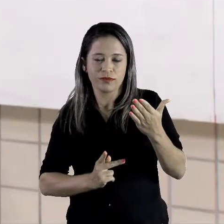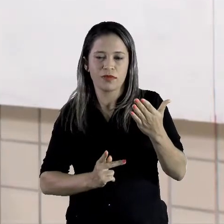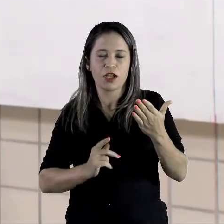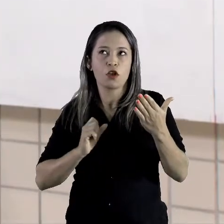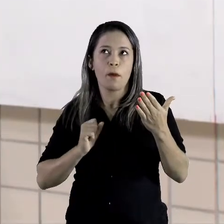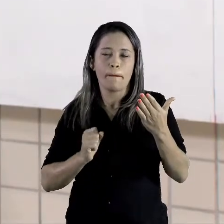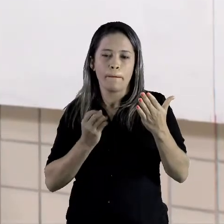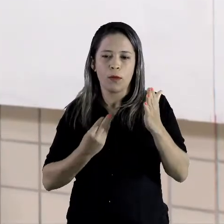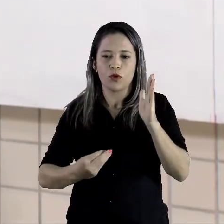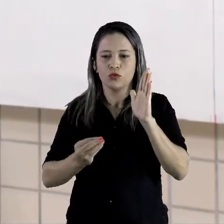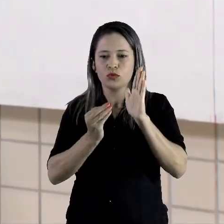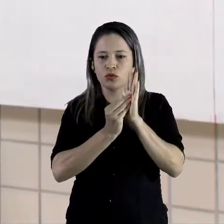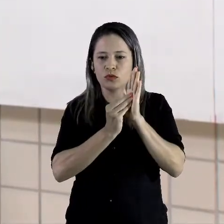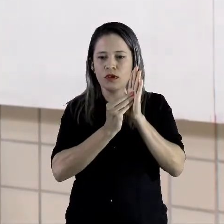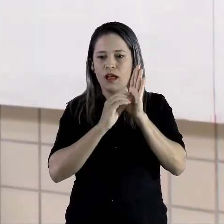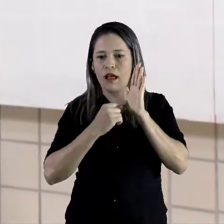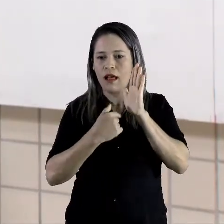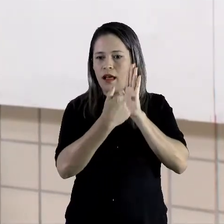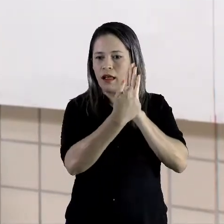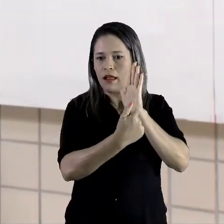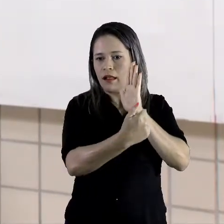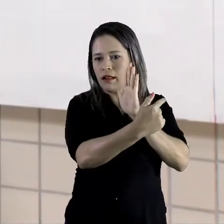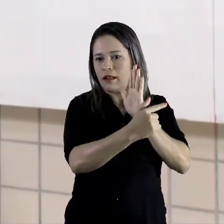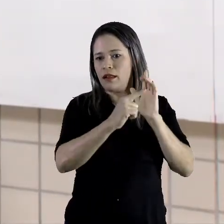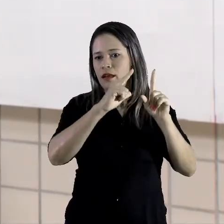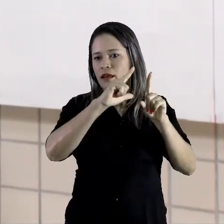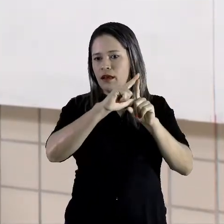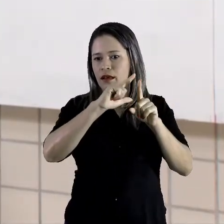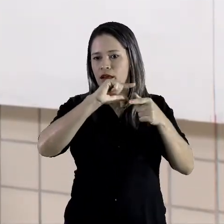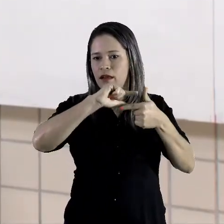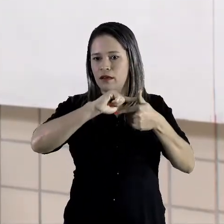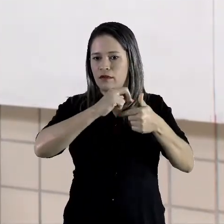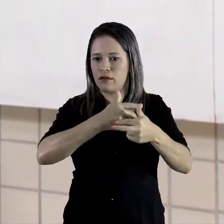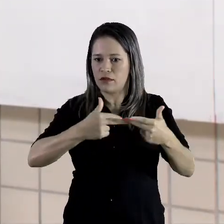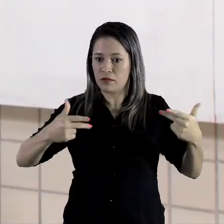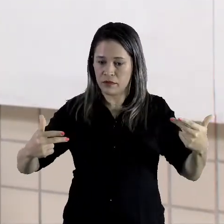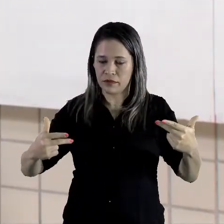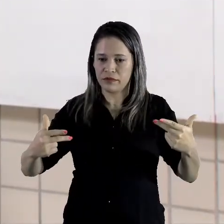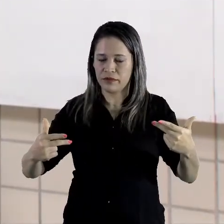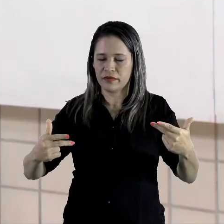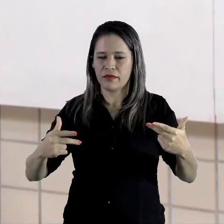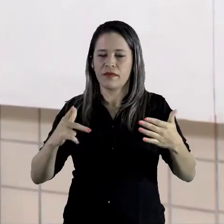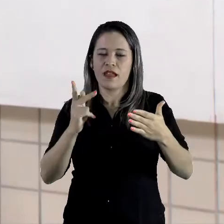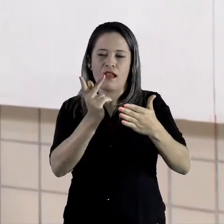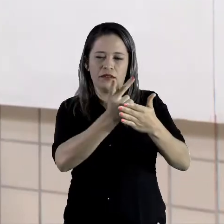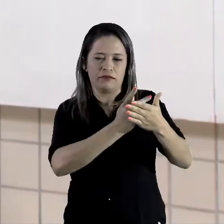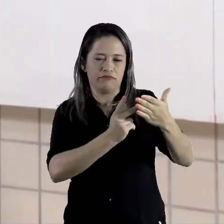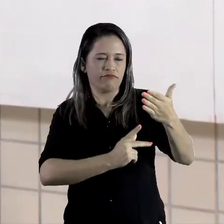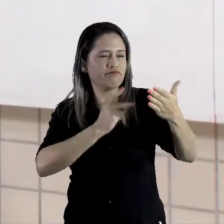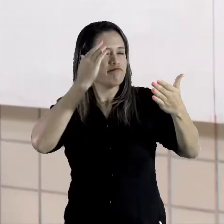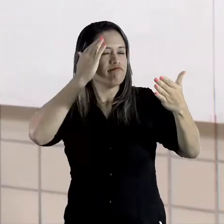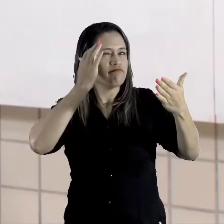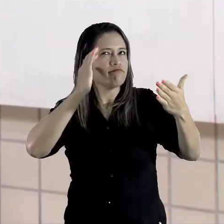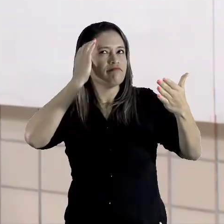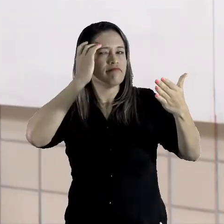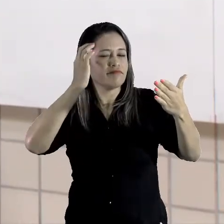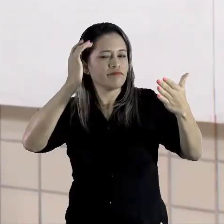juntar as linhas e as figuras geométricas. E o desenho vai ficar bem criativo.